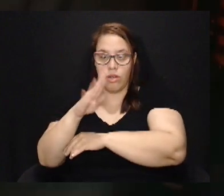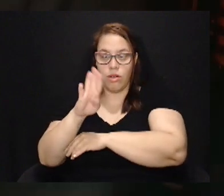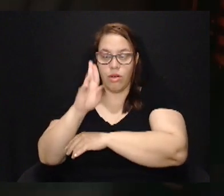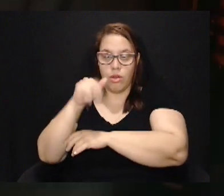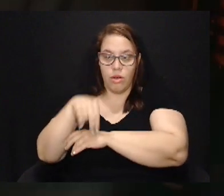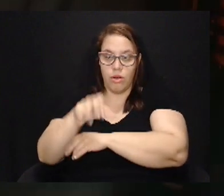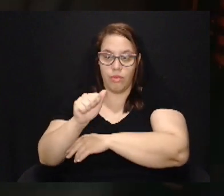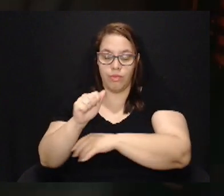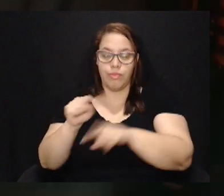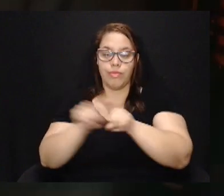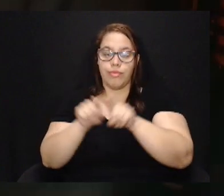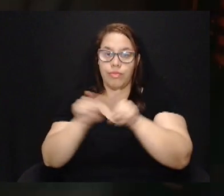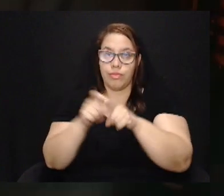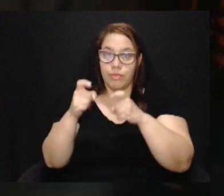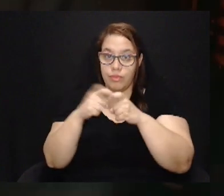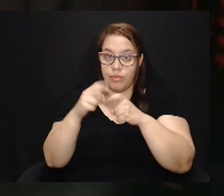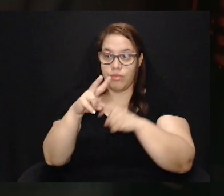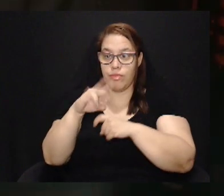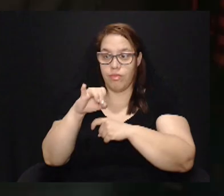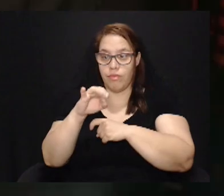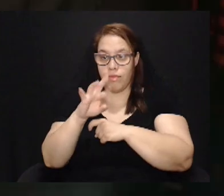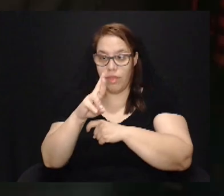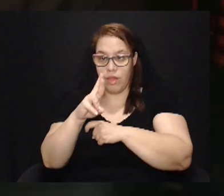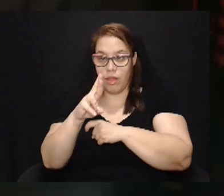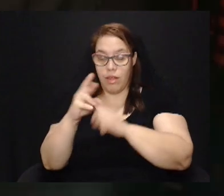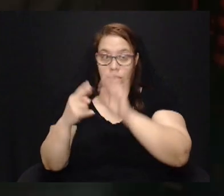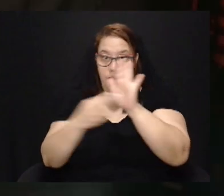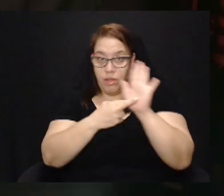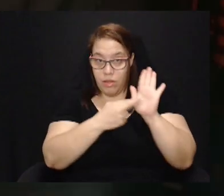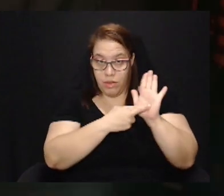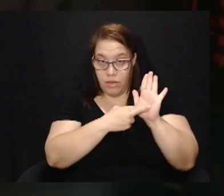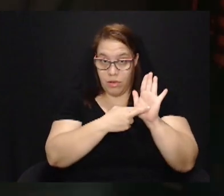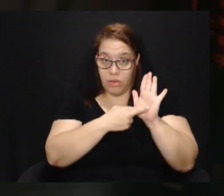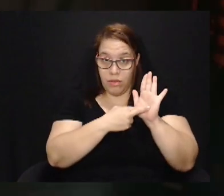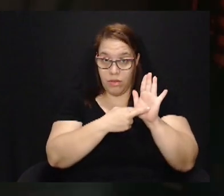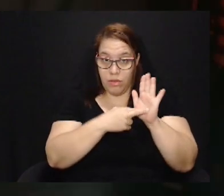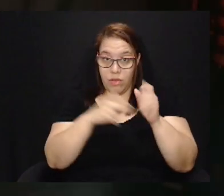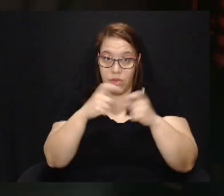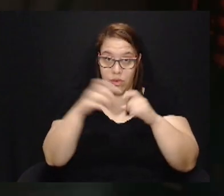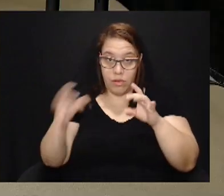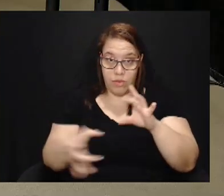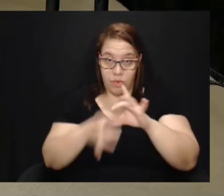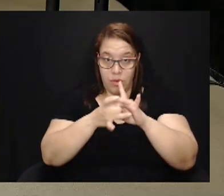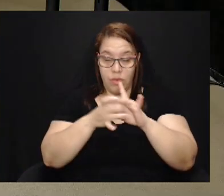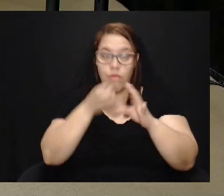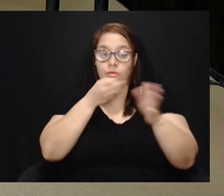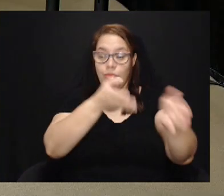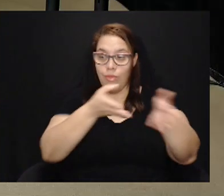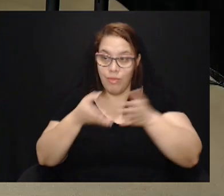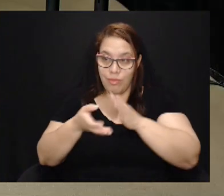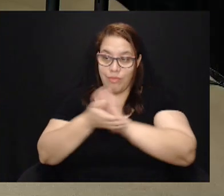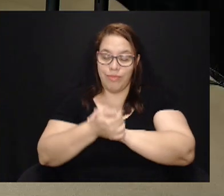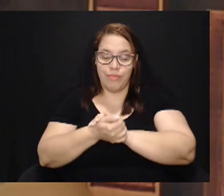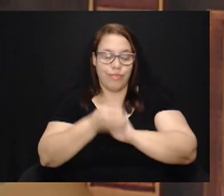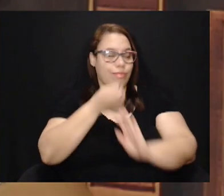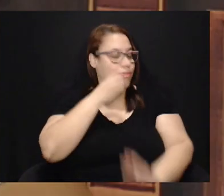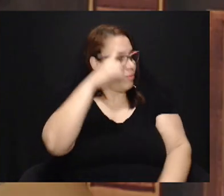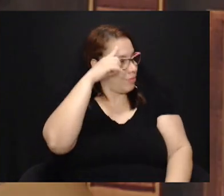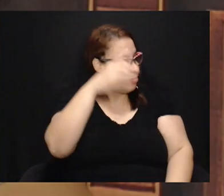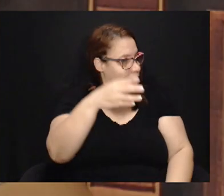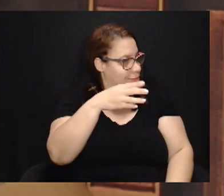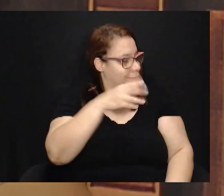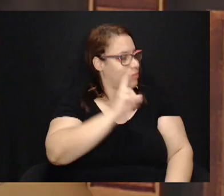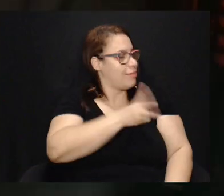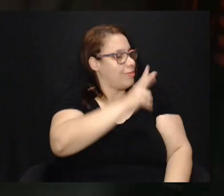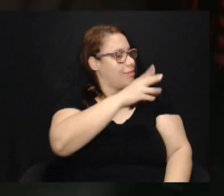um médico aqui, Vitor Dias, referência em nutrologia e medicina integrativa. Seja bem-vindo, bom dia. Muito obrigado, é sempre um prazer estar aqui com